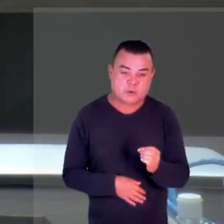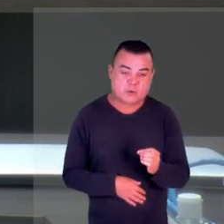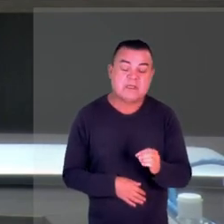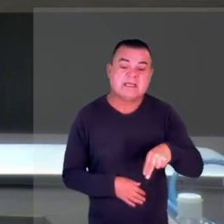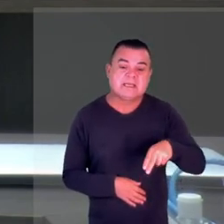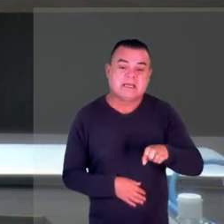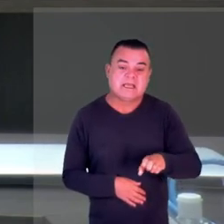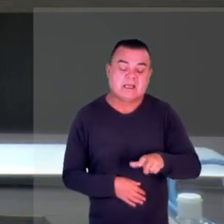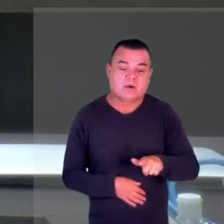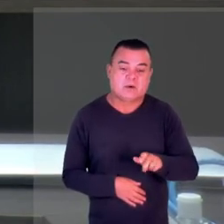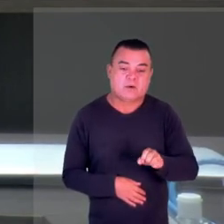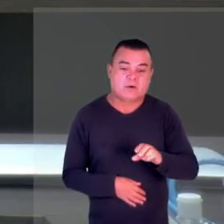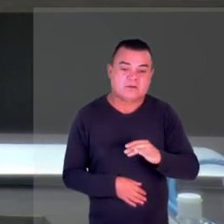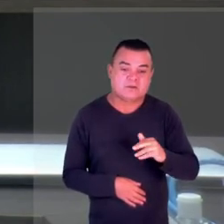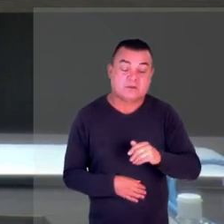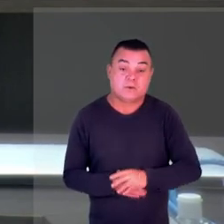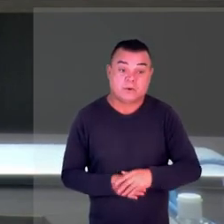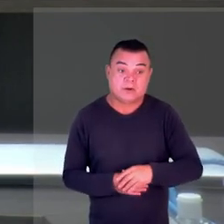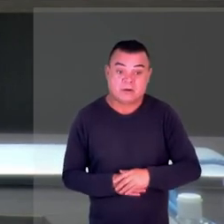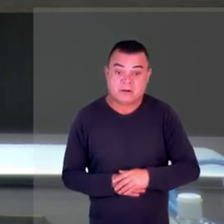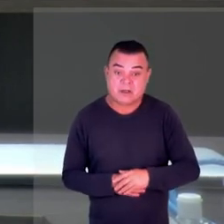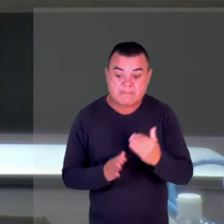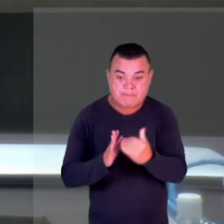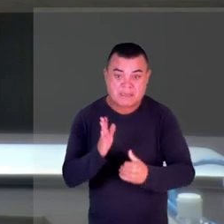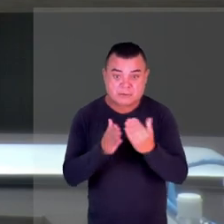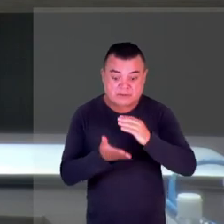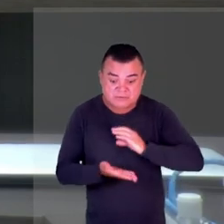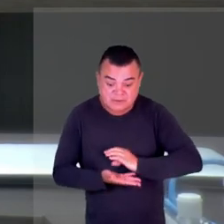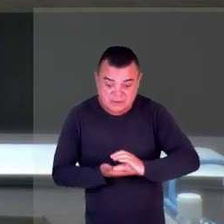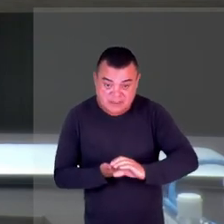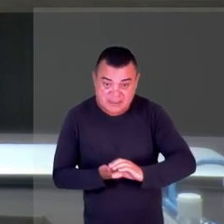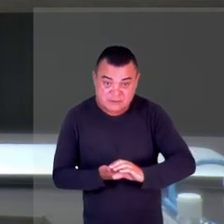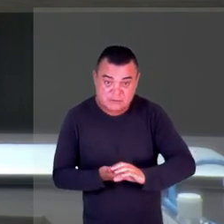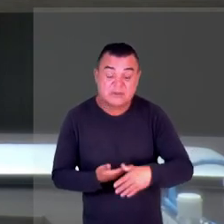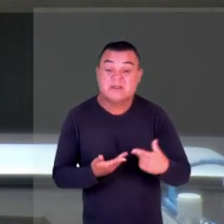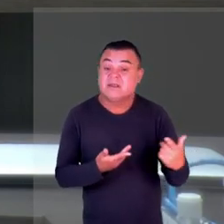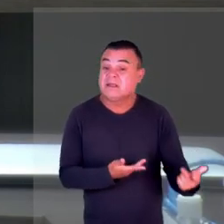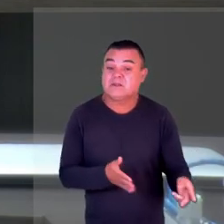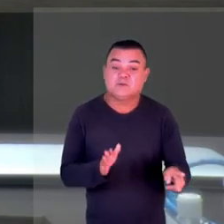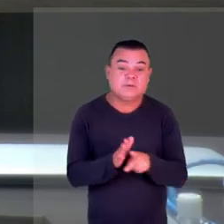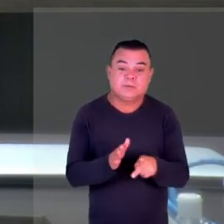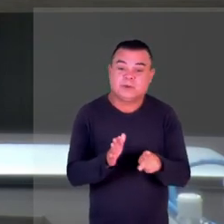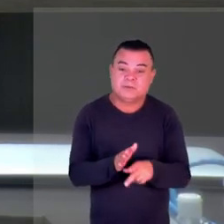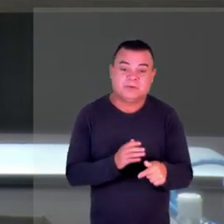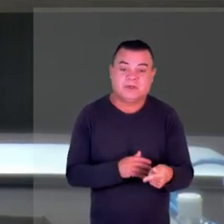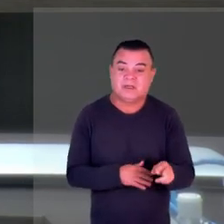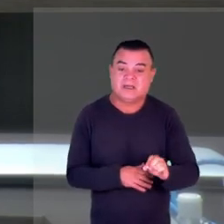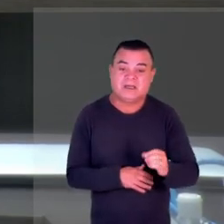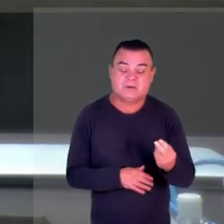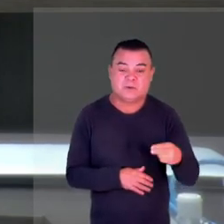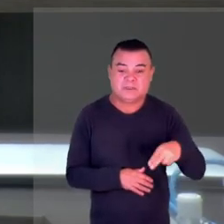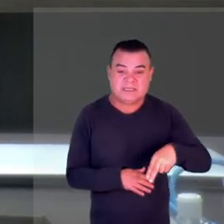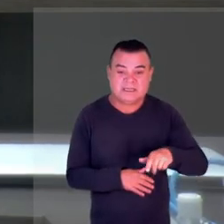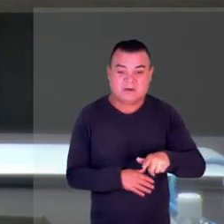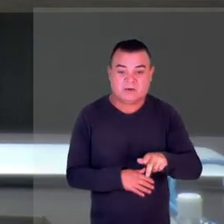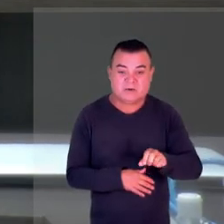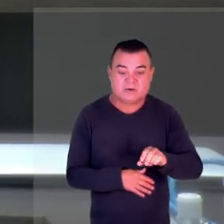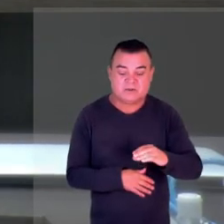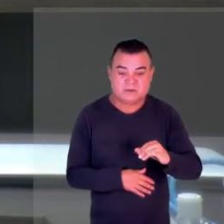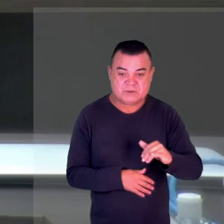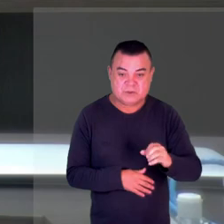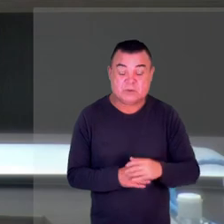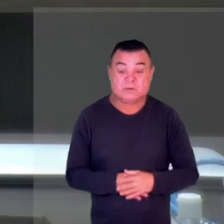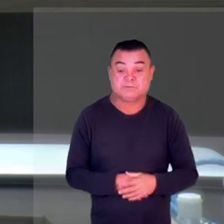maioria do financiamento público vai para agronegócio por isso que muitas vezes a alimentação orgânica ela se torna mais cara